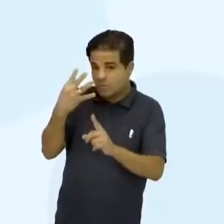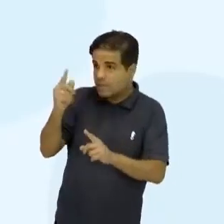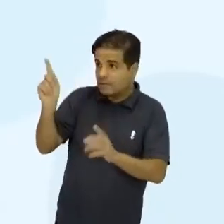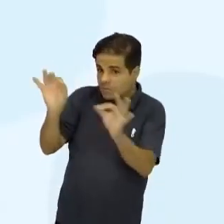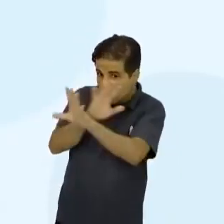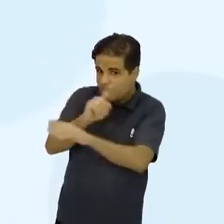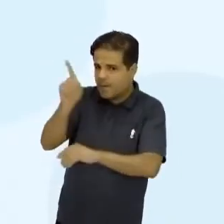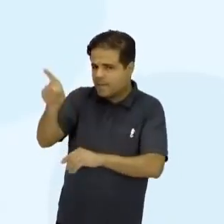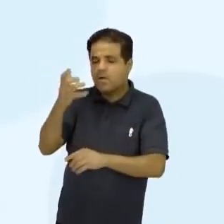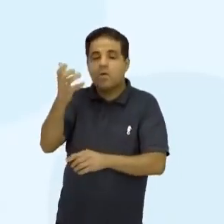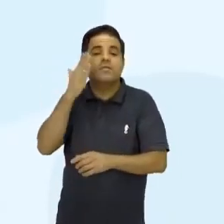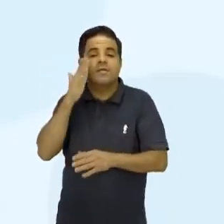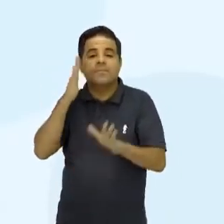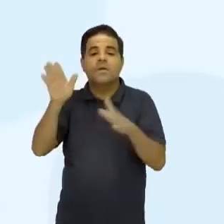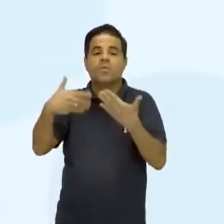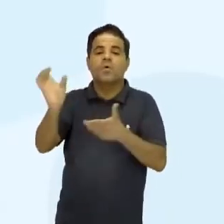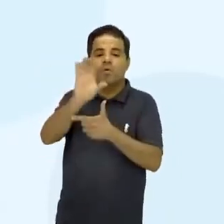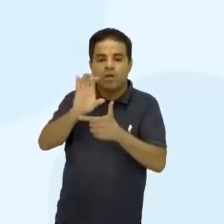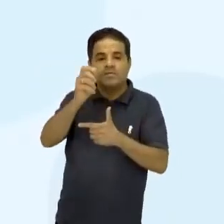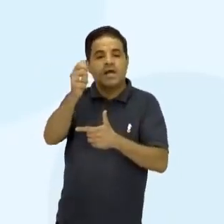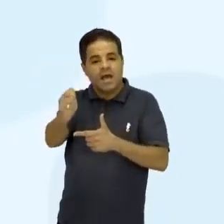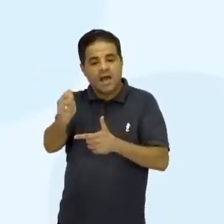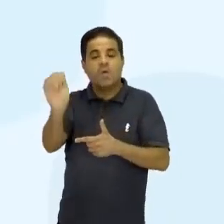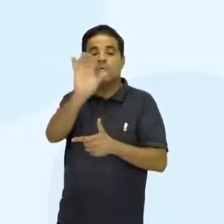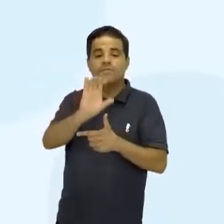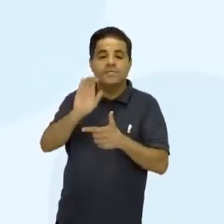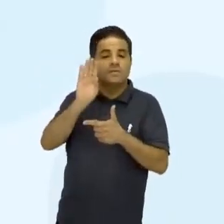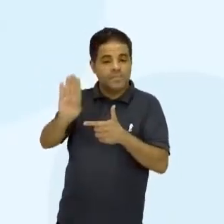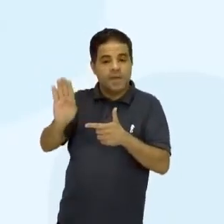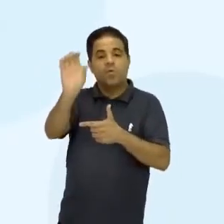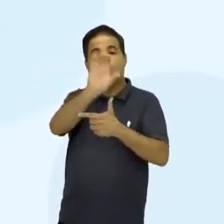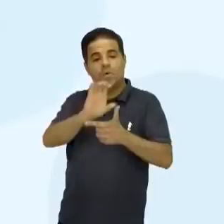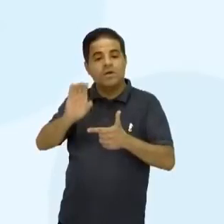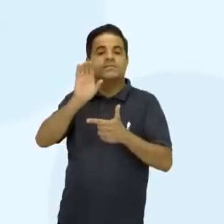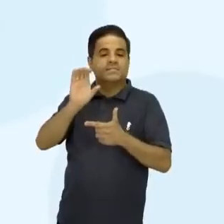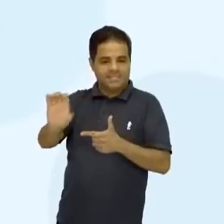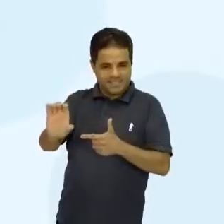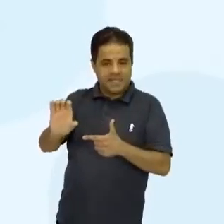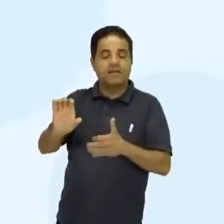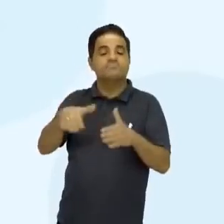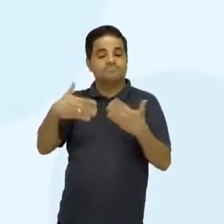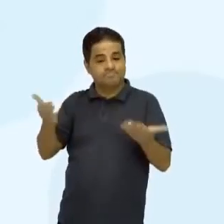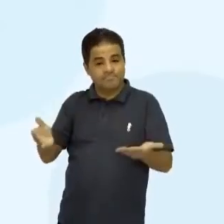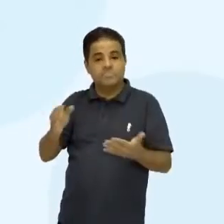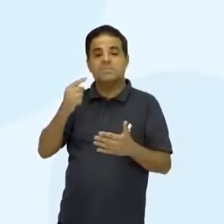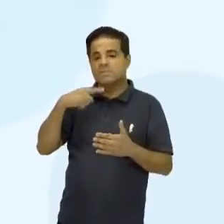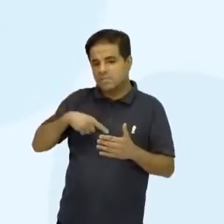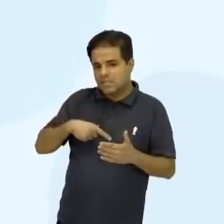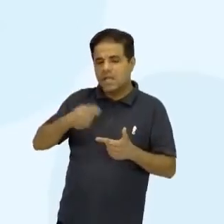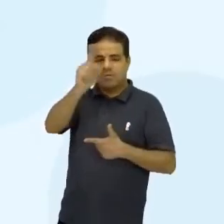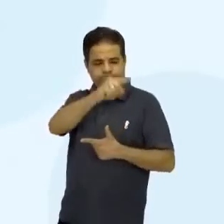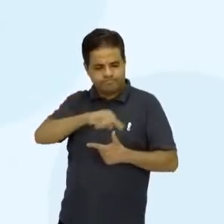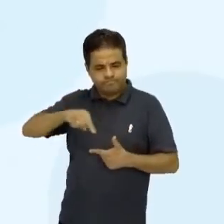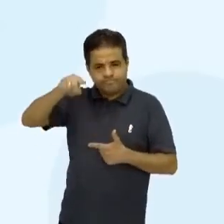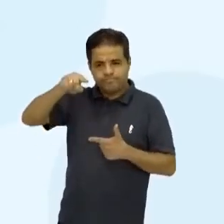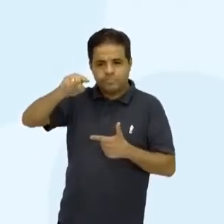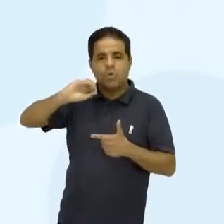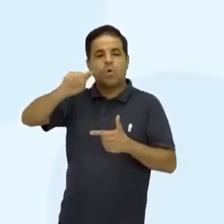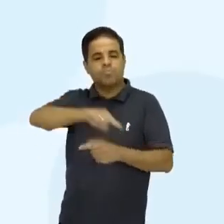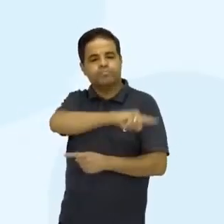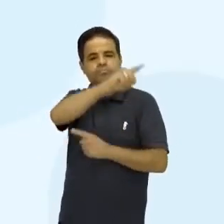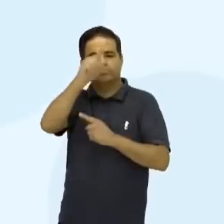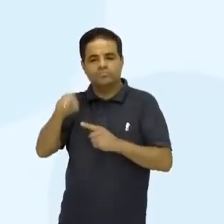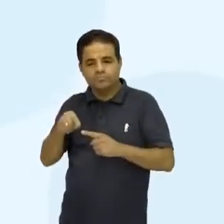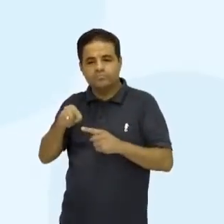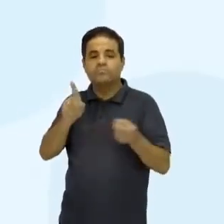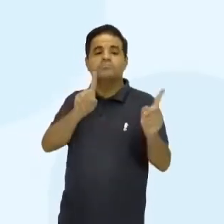completa, hein? Eu quero saber qual é o coeficiente A, qual é o coeficiente B, qual é o coeficiente C, concavidade voltada para cima ou para baixo,